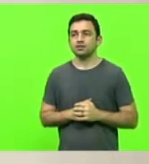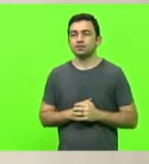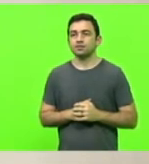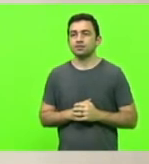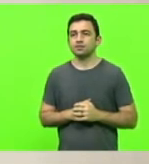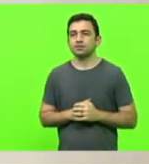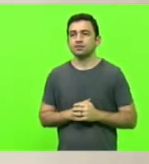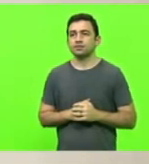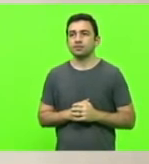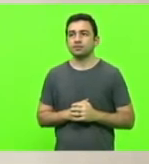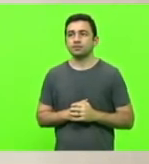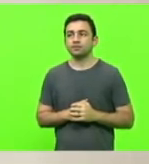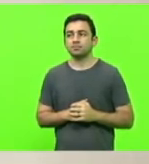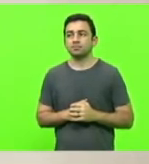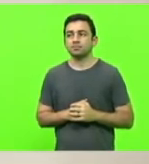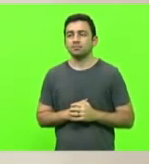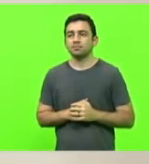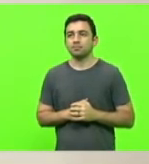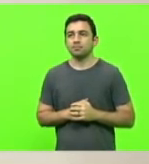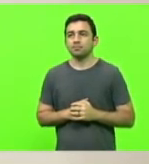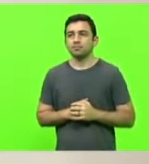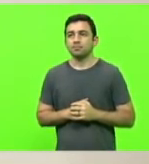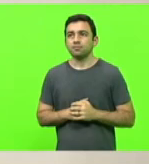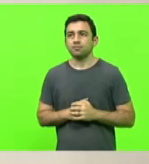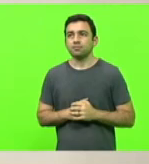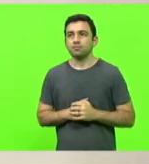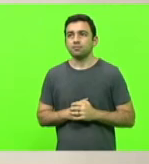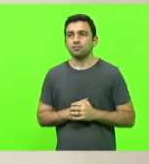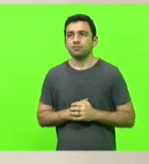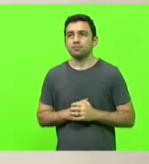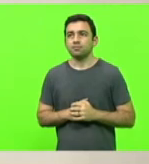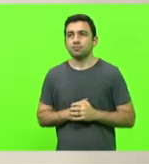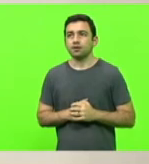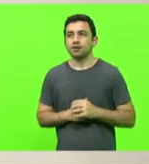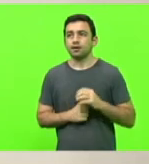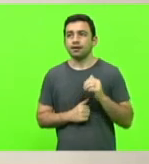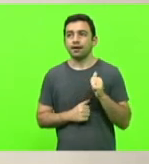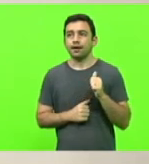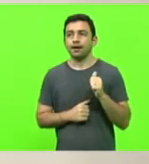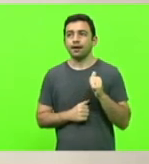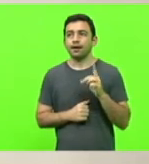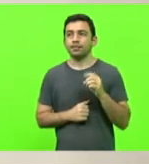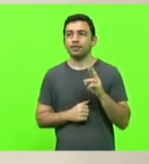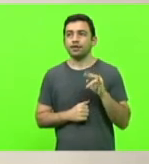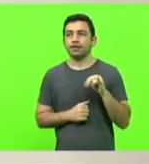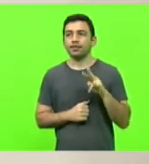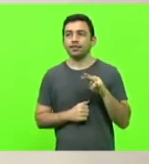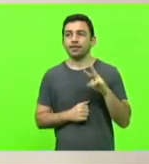Aliás, deputada Adrianinho não está no plenário.